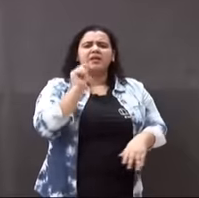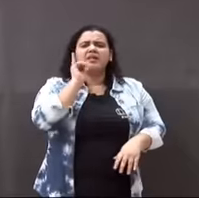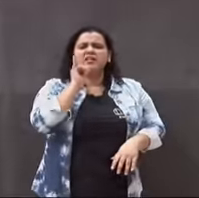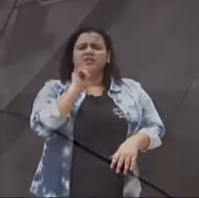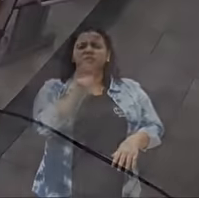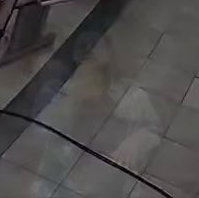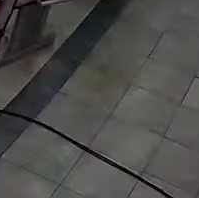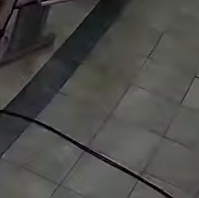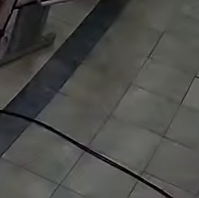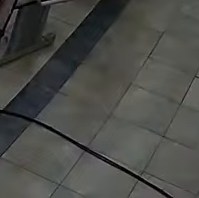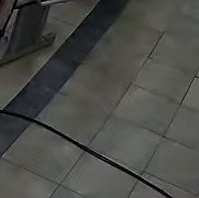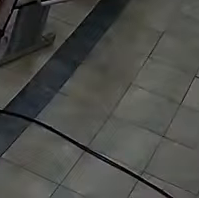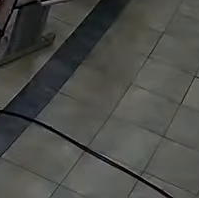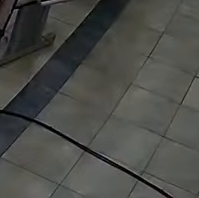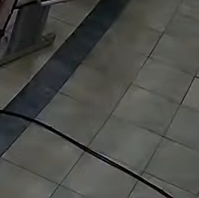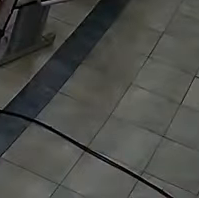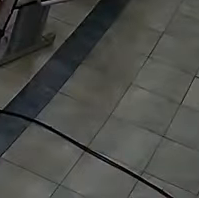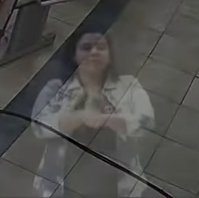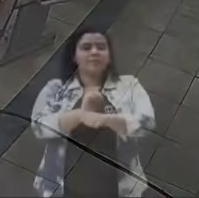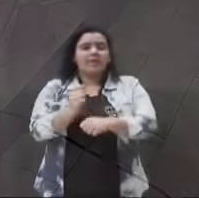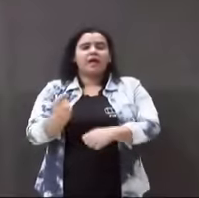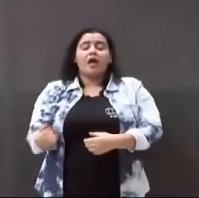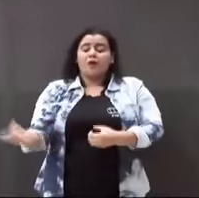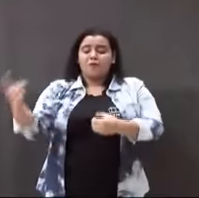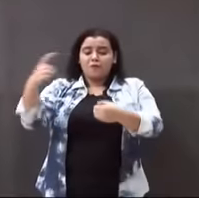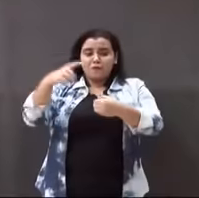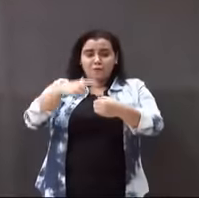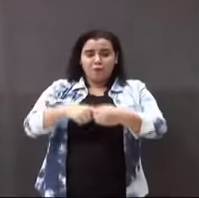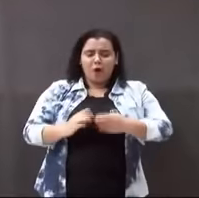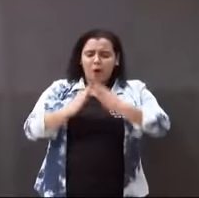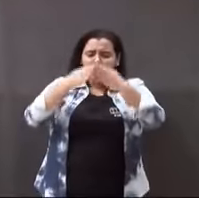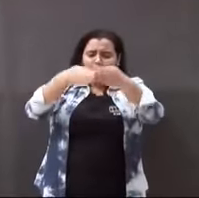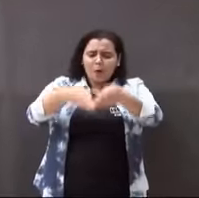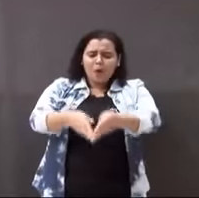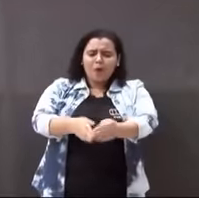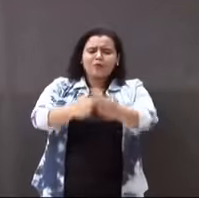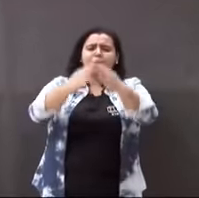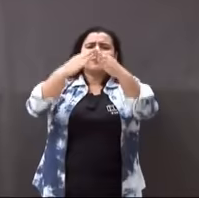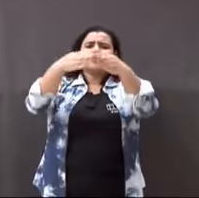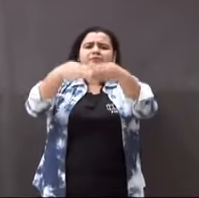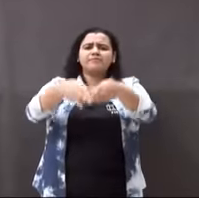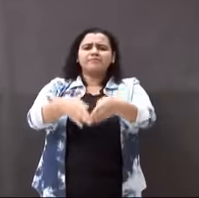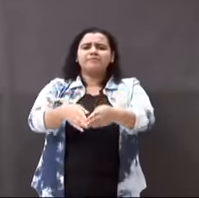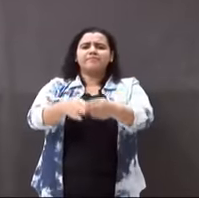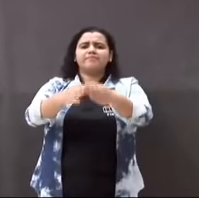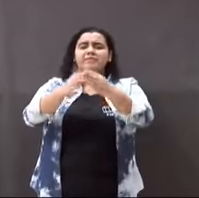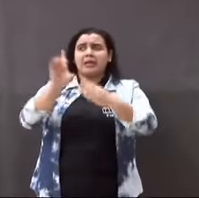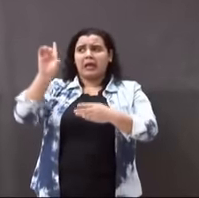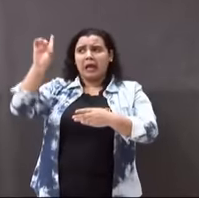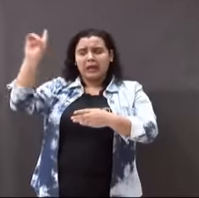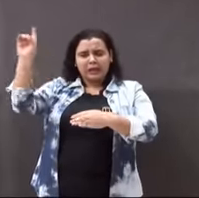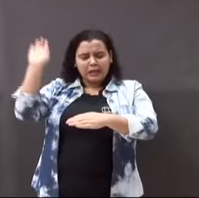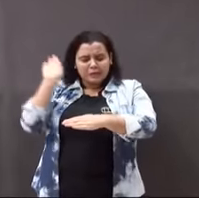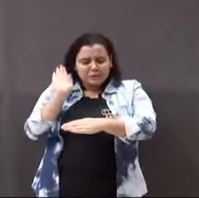parar? Volte para o mar alto, no lugar da tua vergonha, eu vou te honrar.